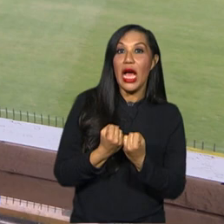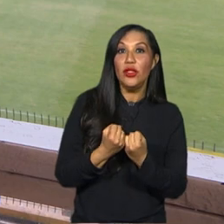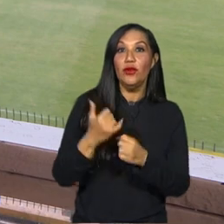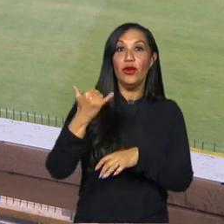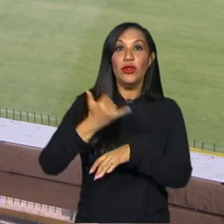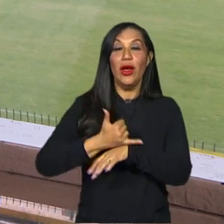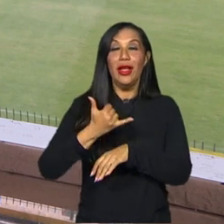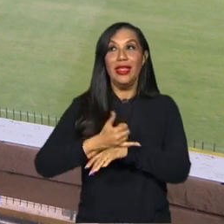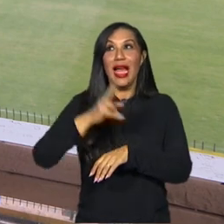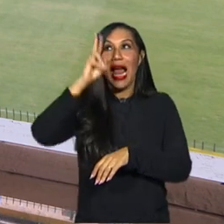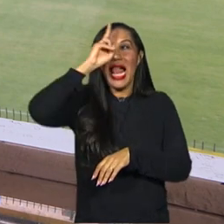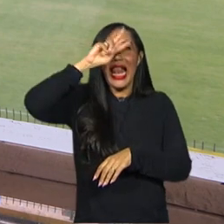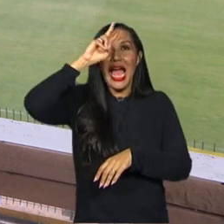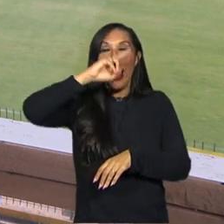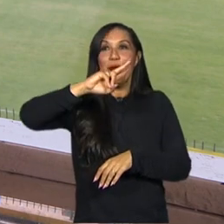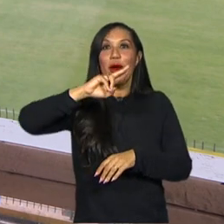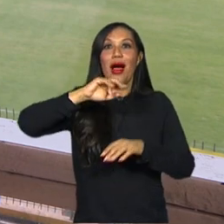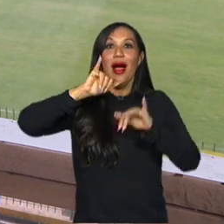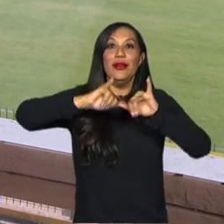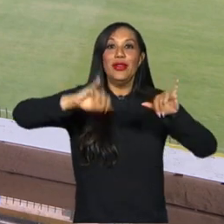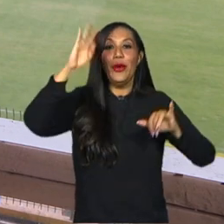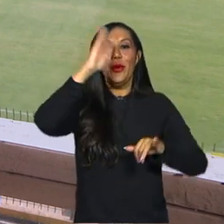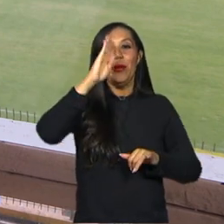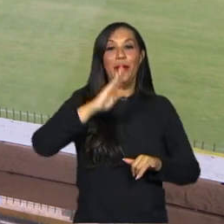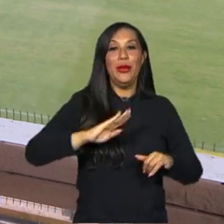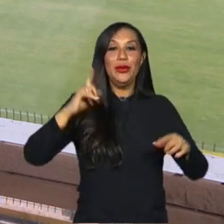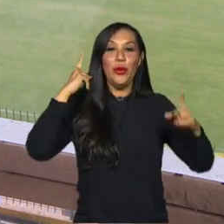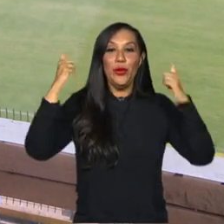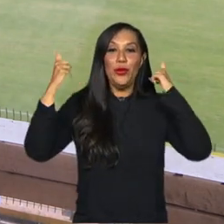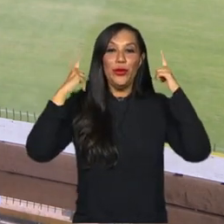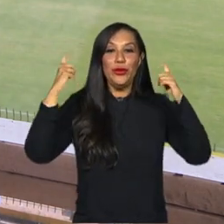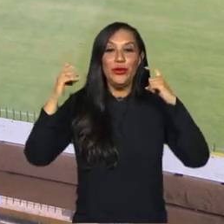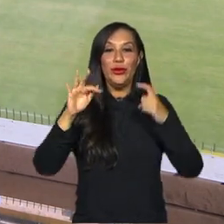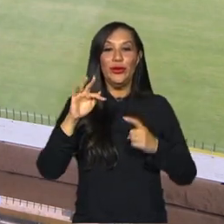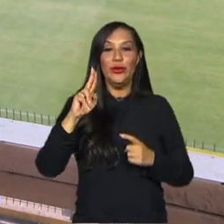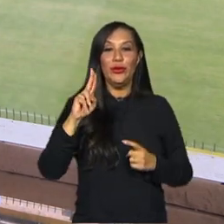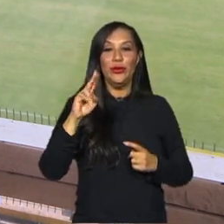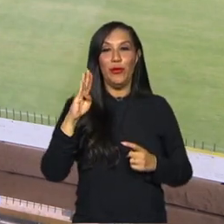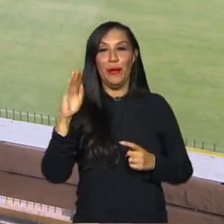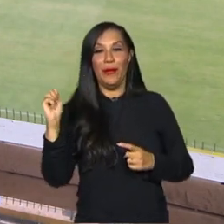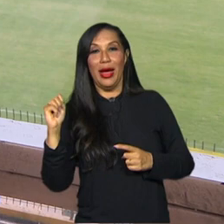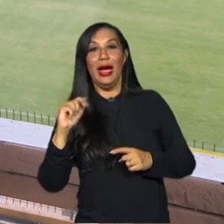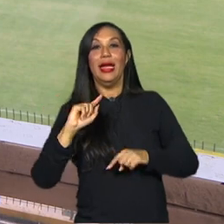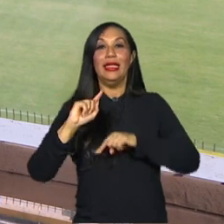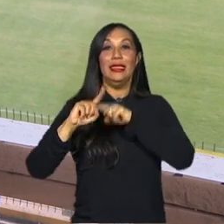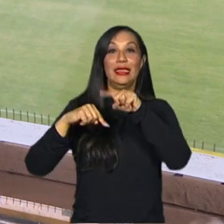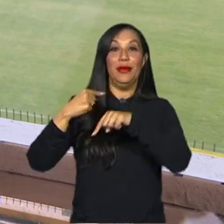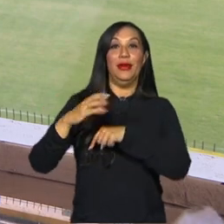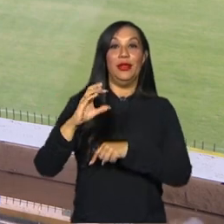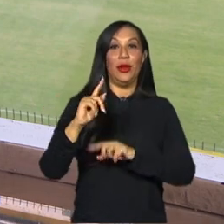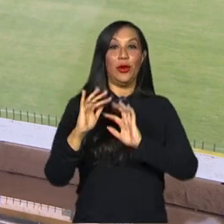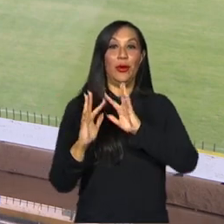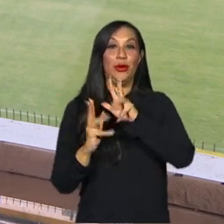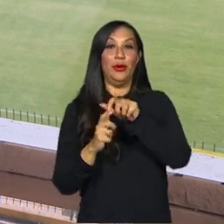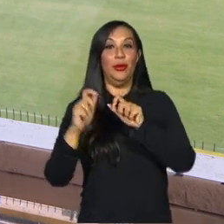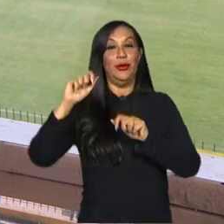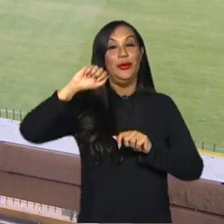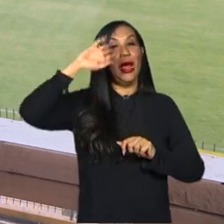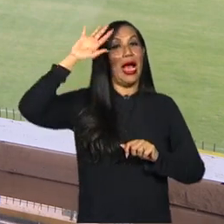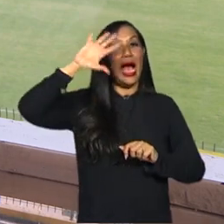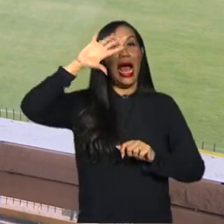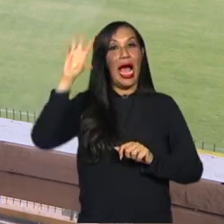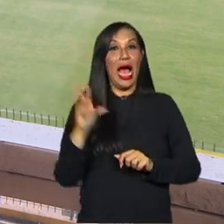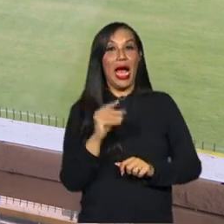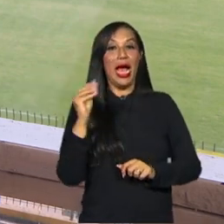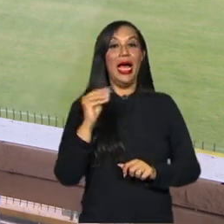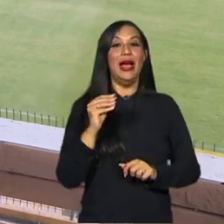Redonda era lembrado em todo o Brasil por causa da buzina do fubá. Depois, na Copa do Mundo da África do Sul, é que apareceram